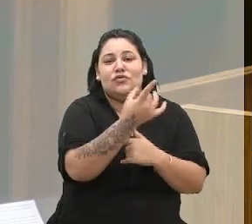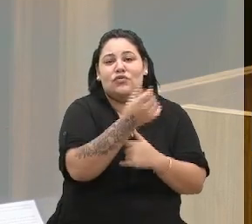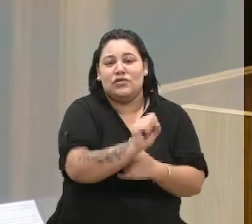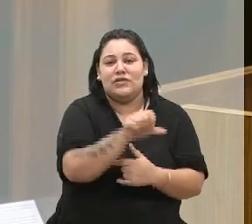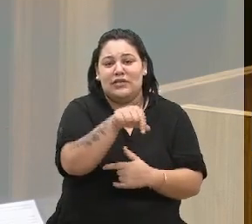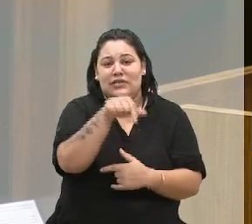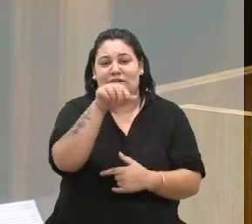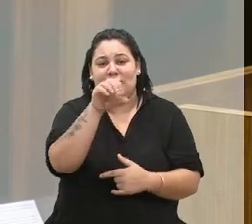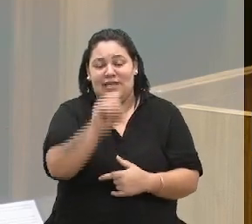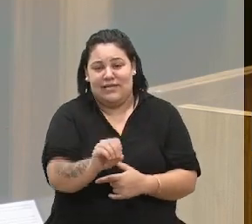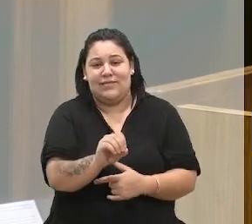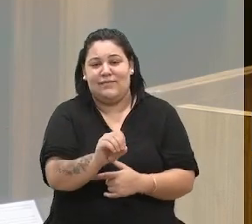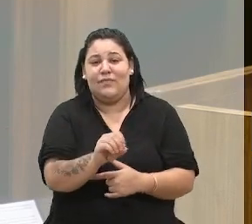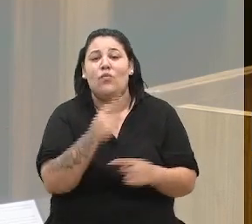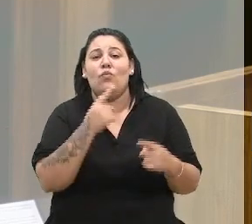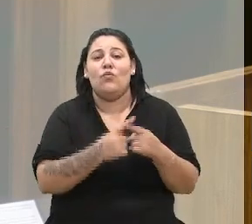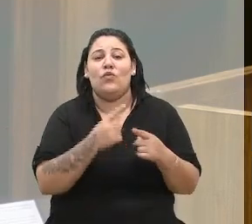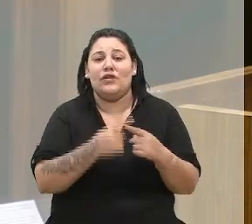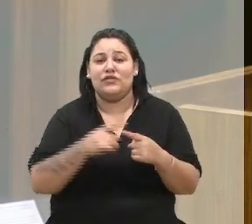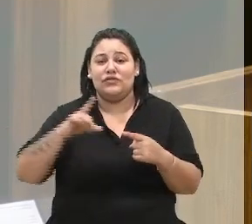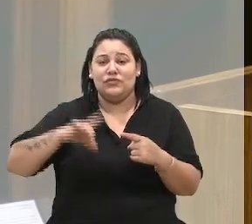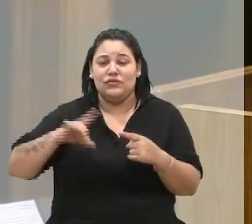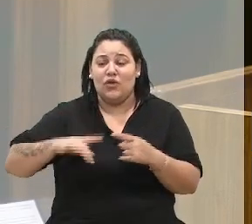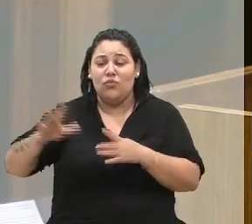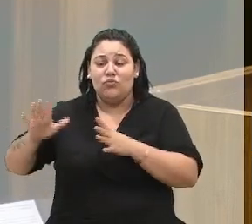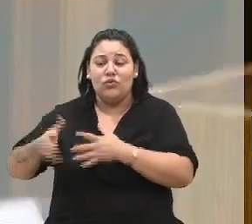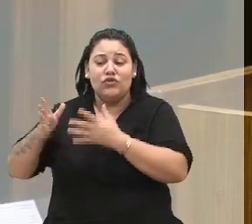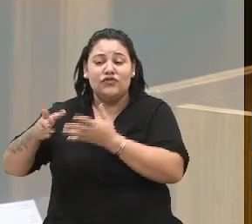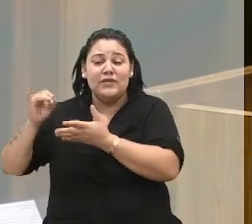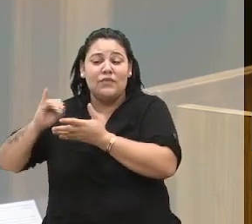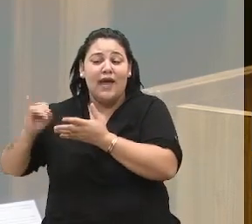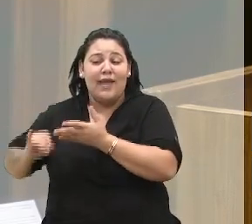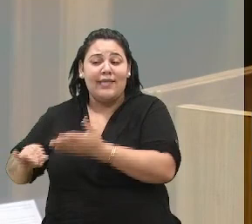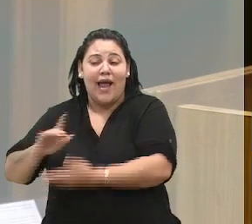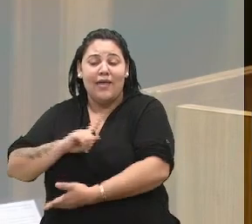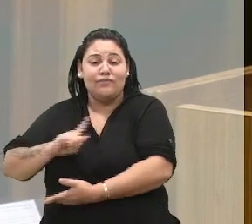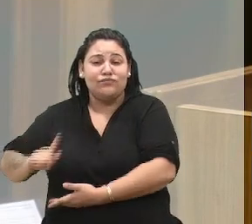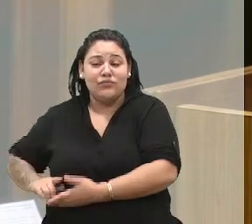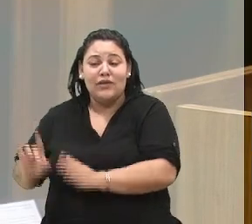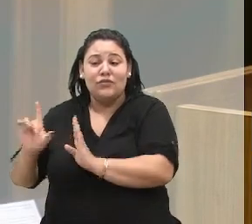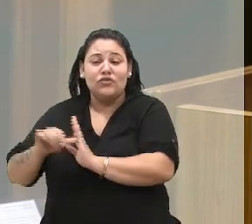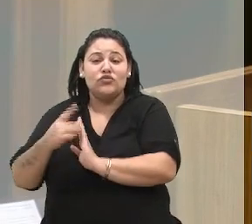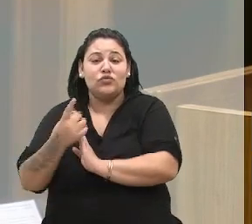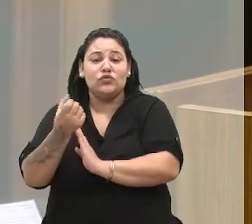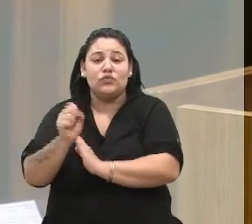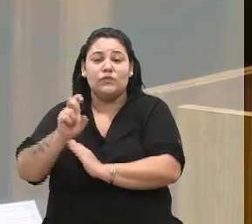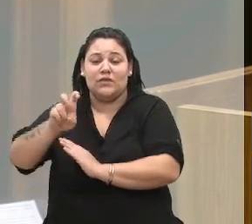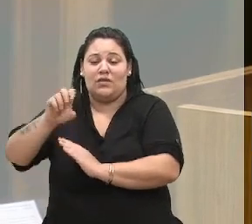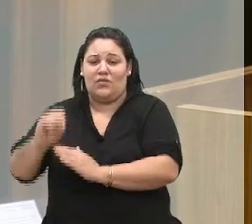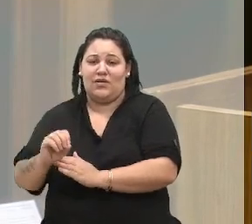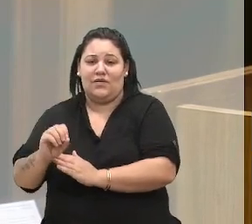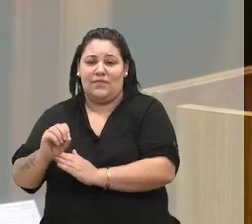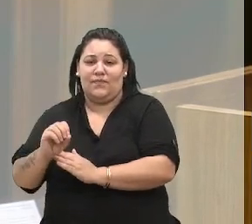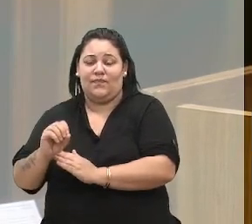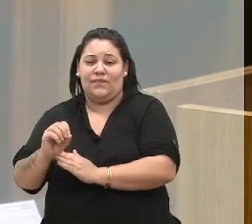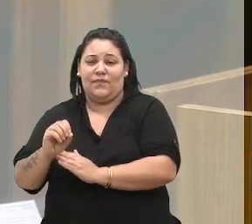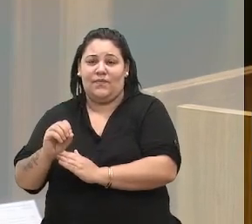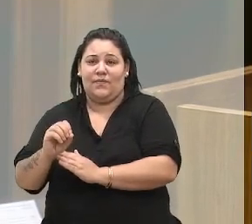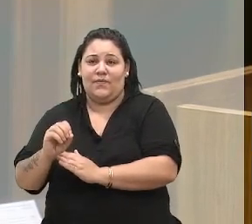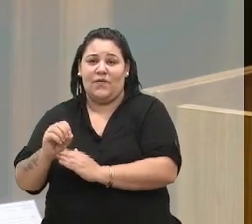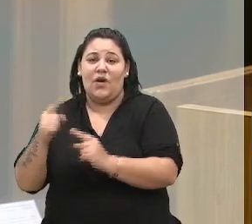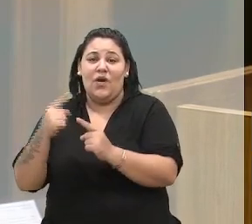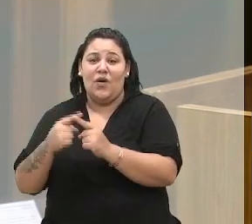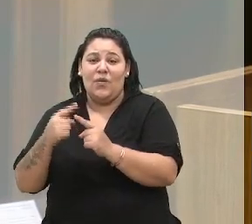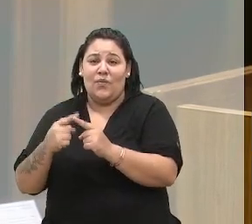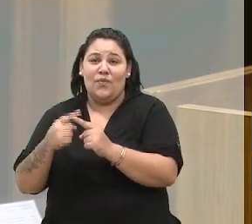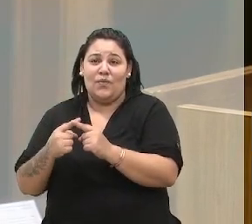1870, devido ao grande estímulo do governo, principalmente depois de 1850, quando o tráfico de escravos